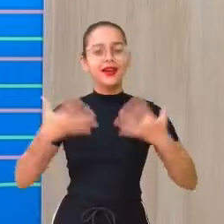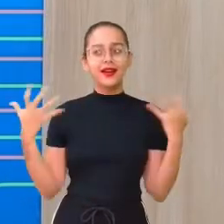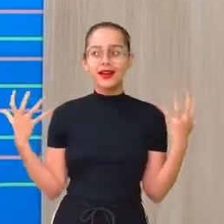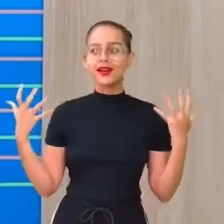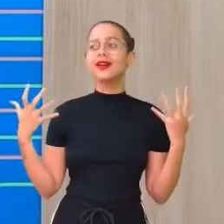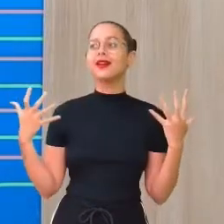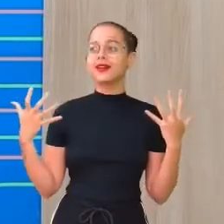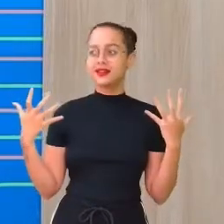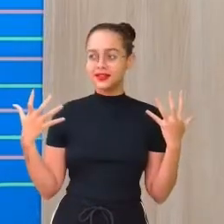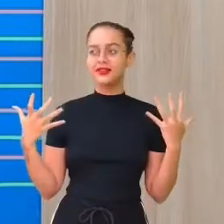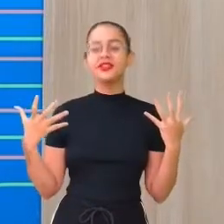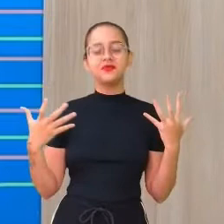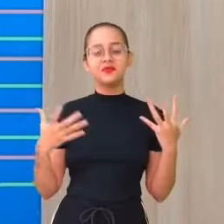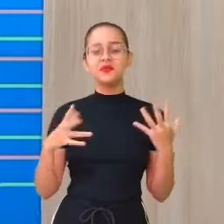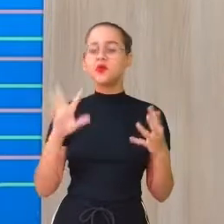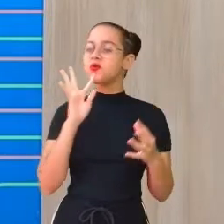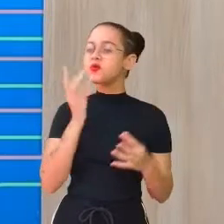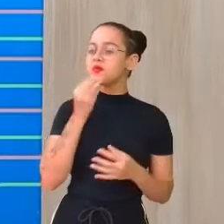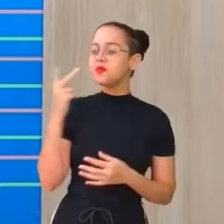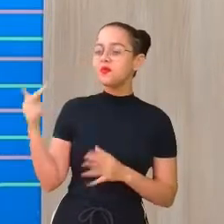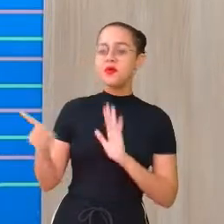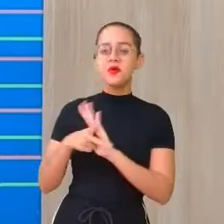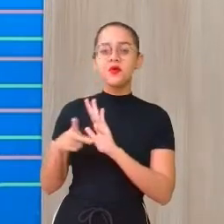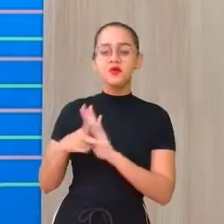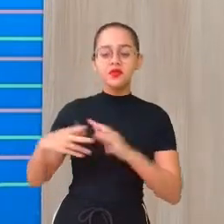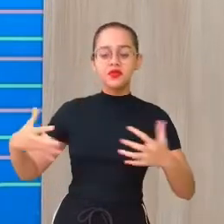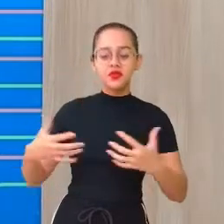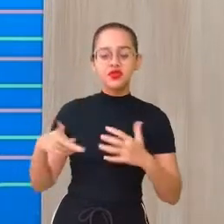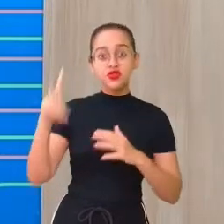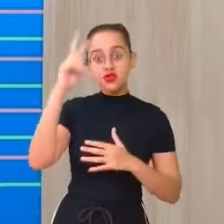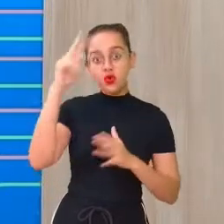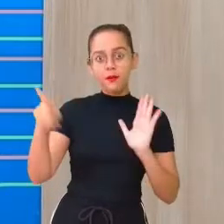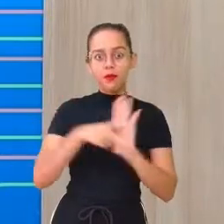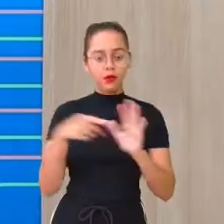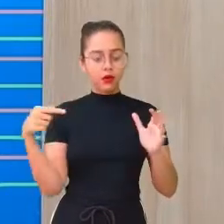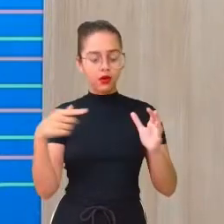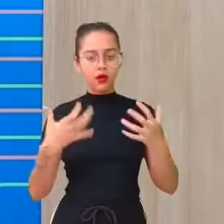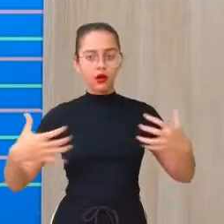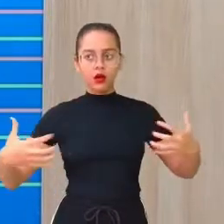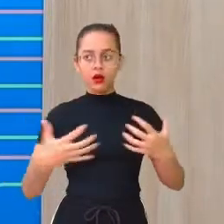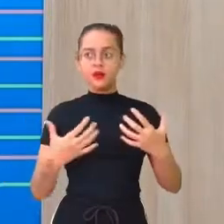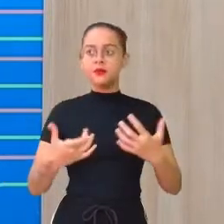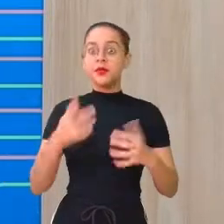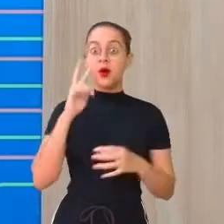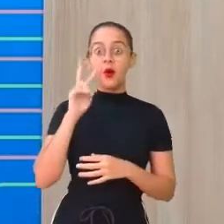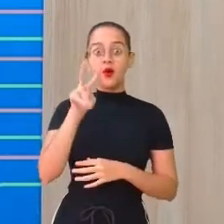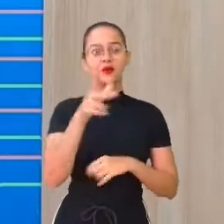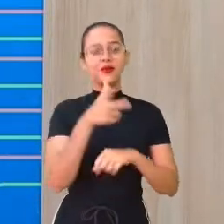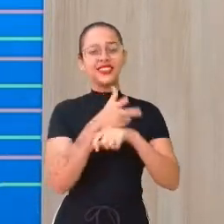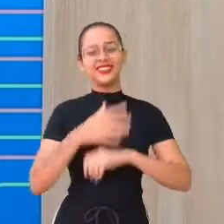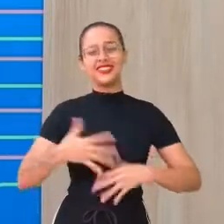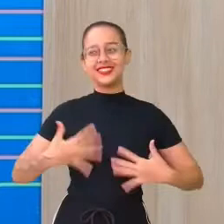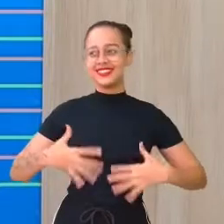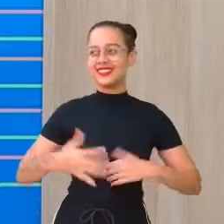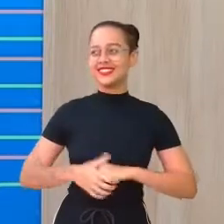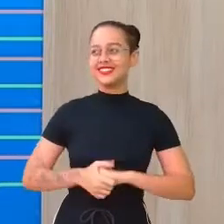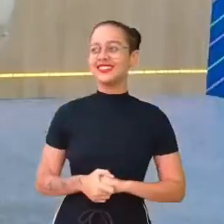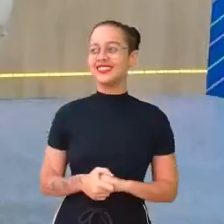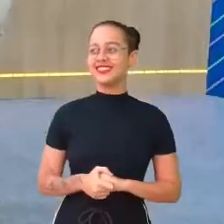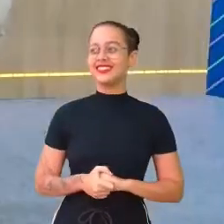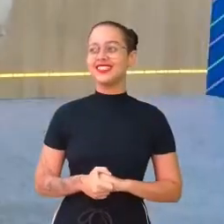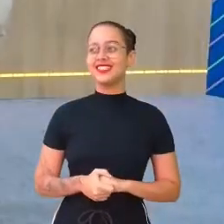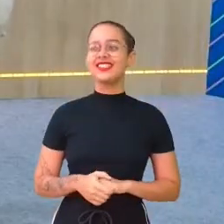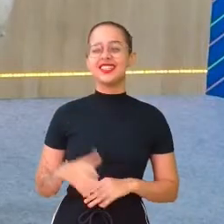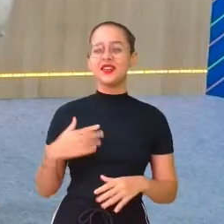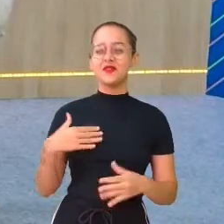os conhecimentos da sanfona, né? Toda a história desse instrumento. Mas E olha ali para aquela câmera ali. Oh, é verdade, né? É que a gente fica